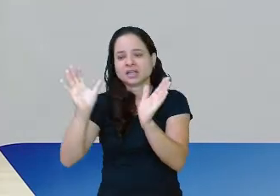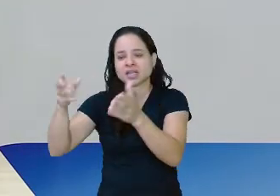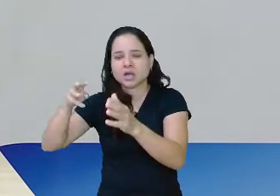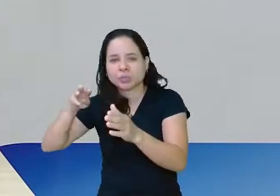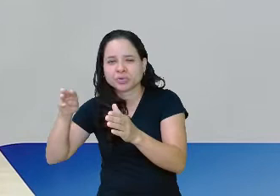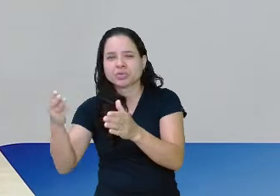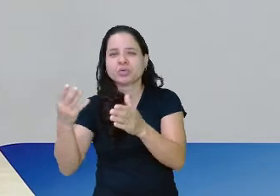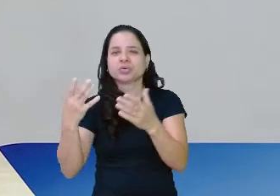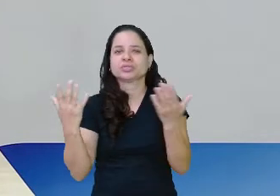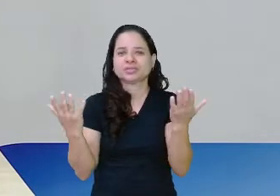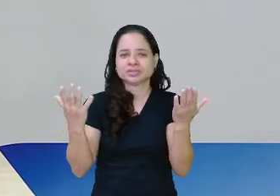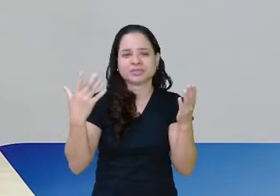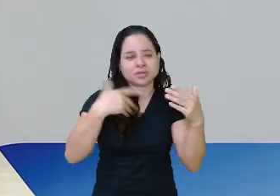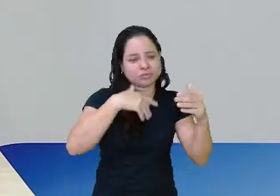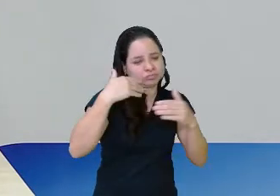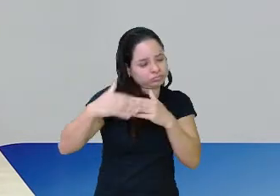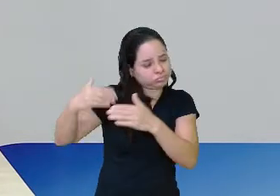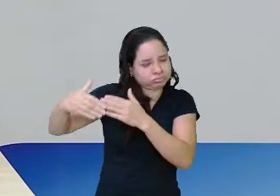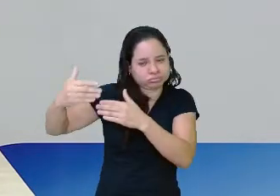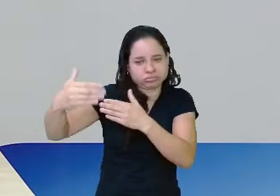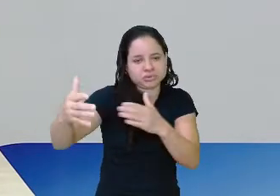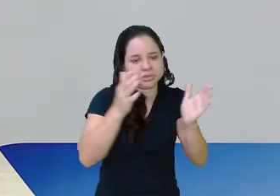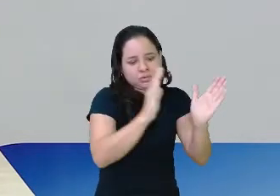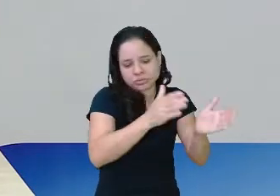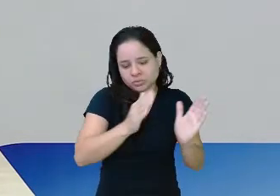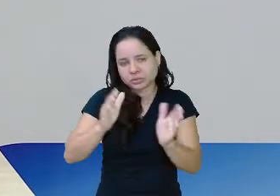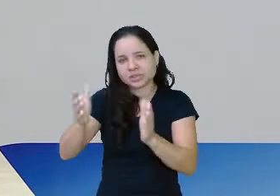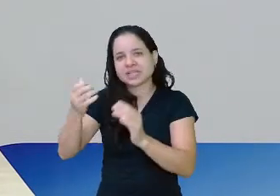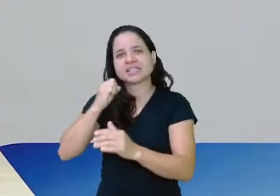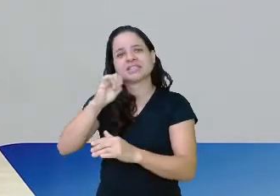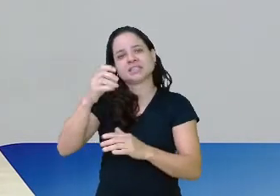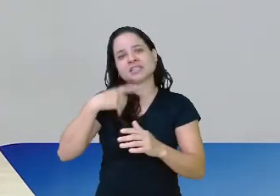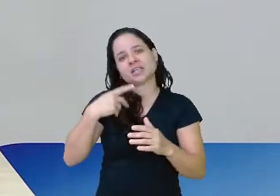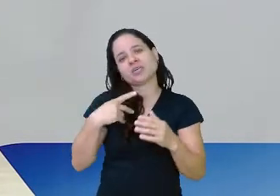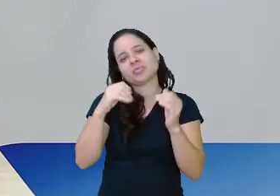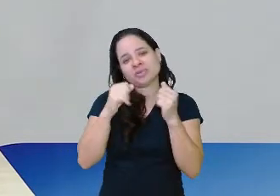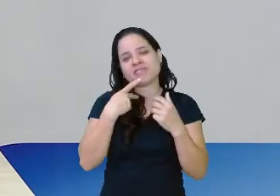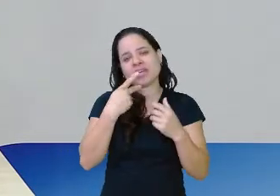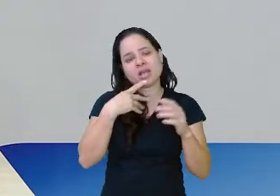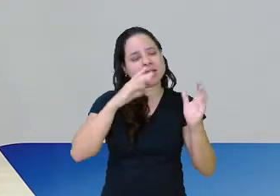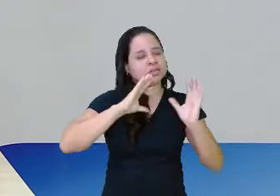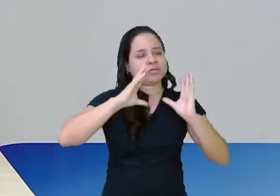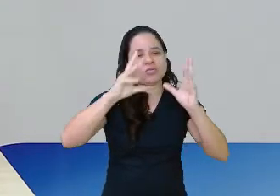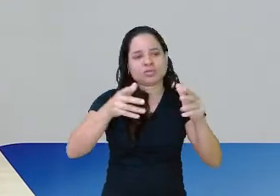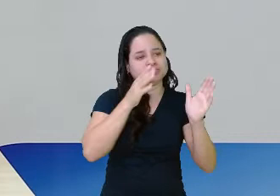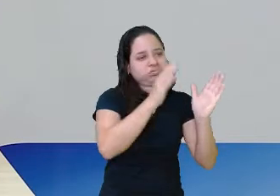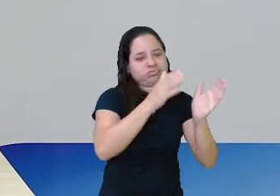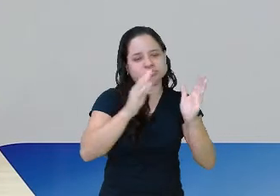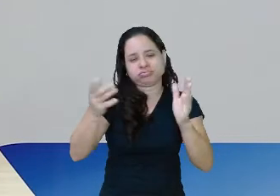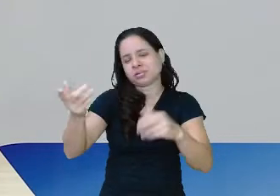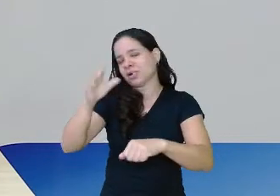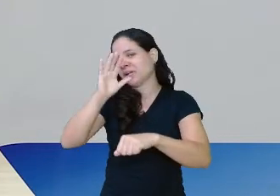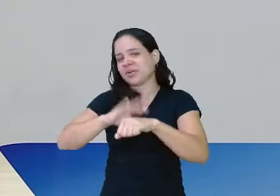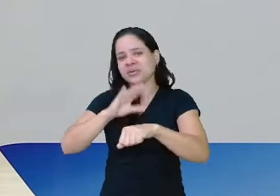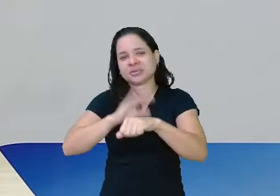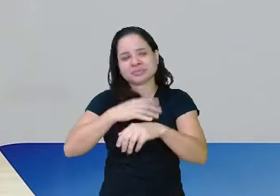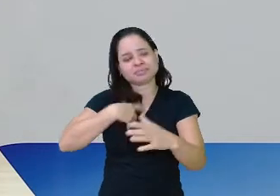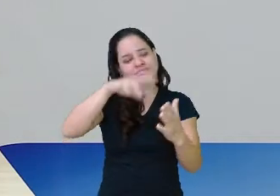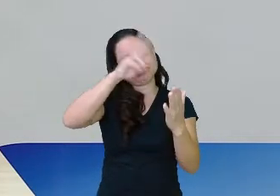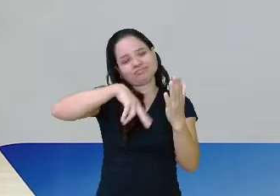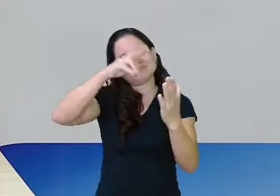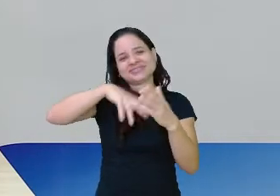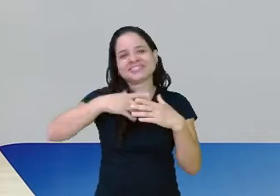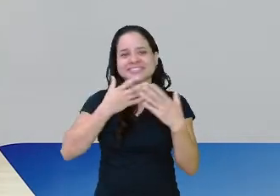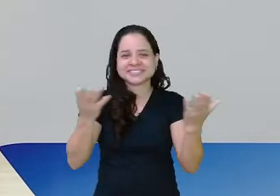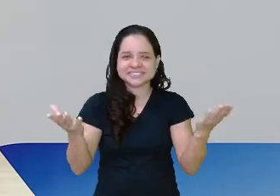por aí vai. Se eu pudesse falar de todas as classes, eu passaria horas lendo para